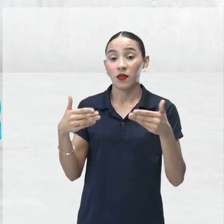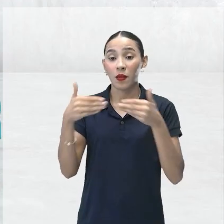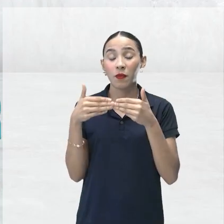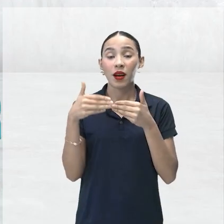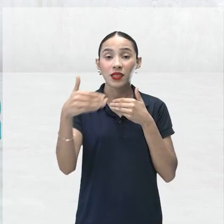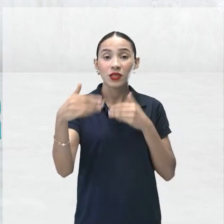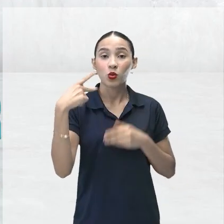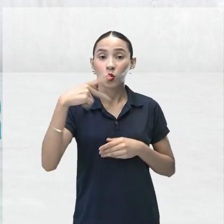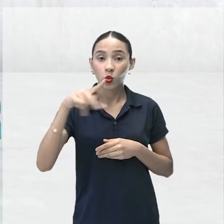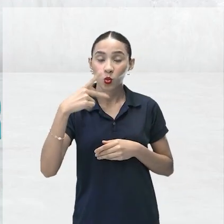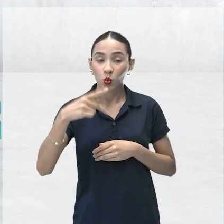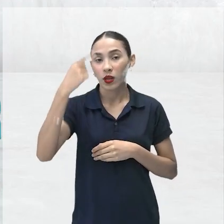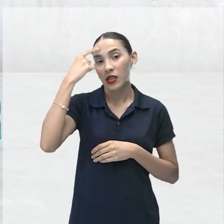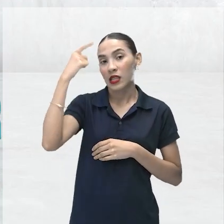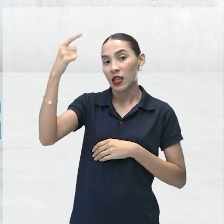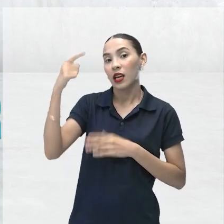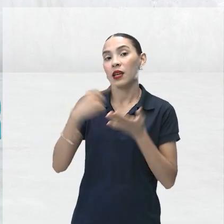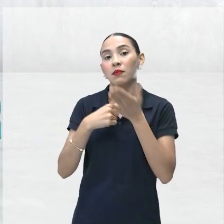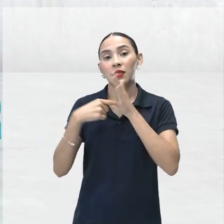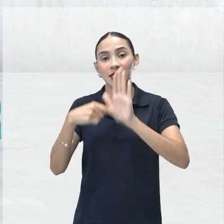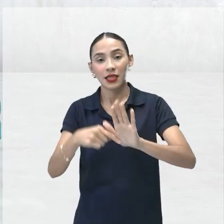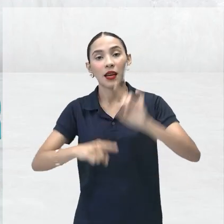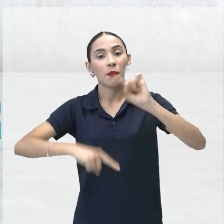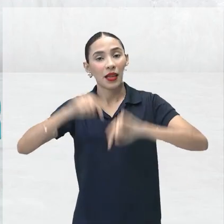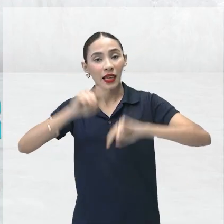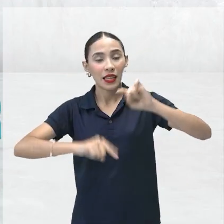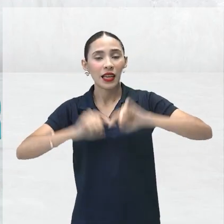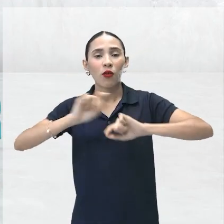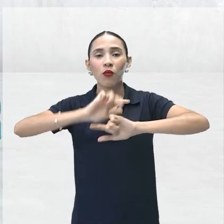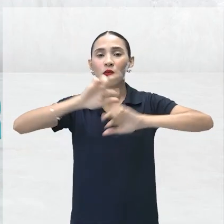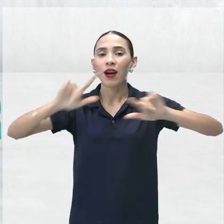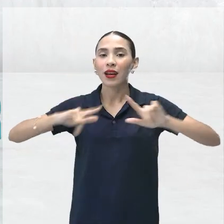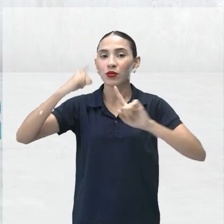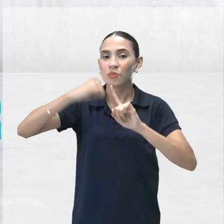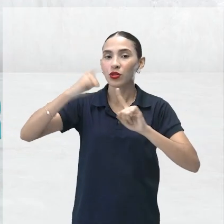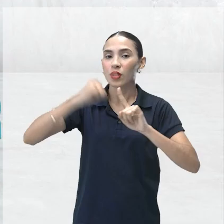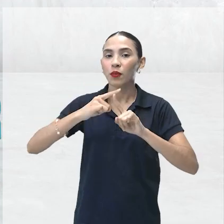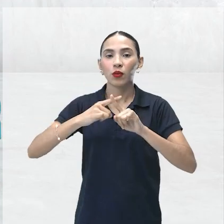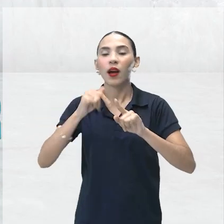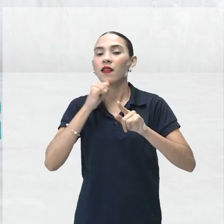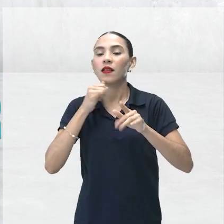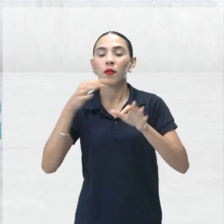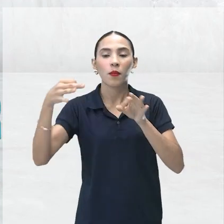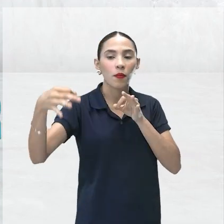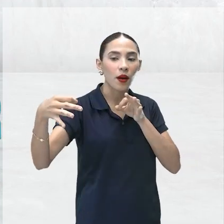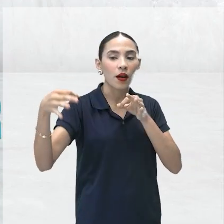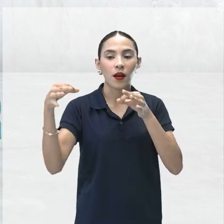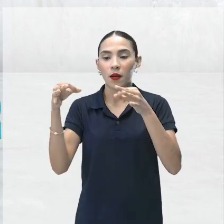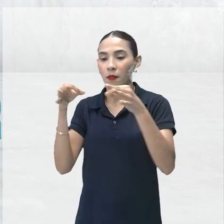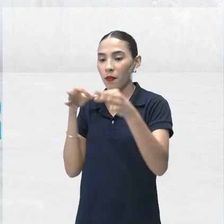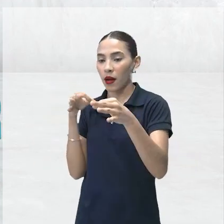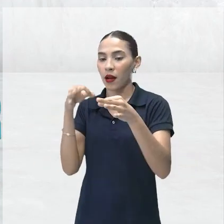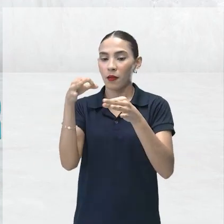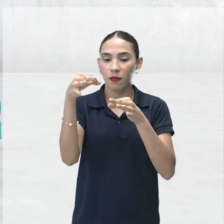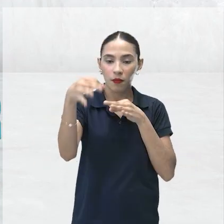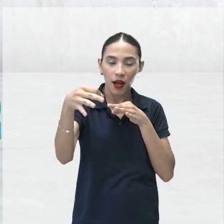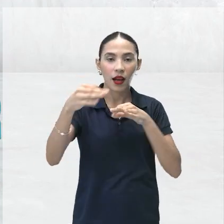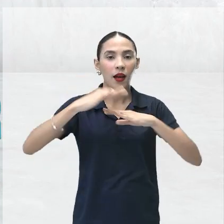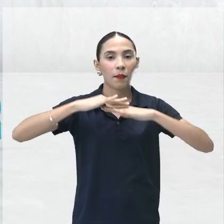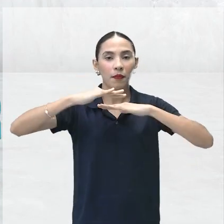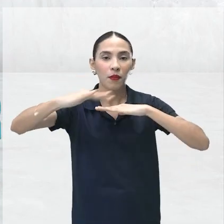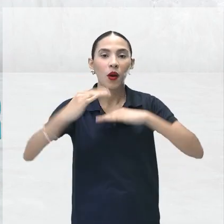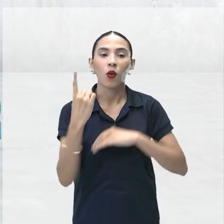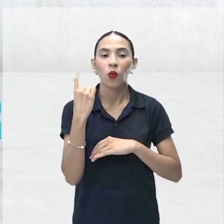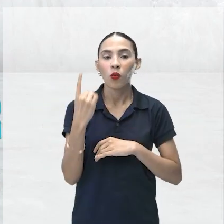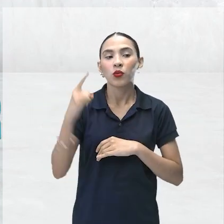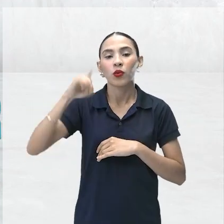da sua ideia, mostrar os objetos de várias formas, em vários ângulos, em um único plano, né? Seria